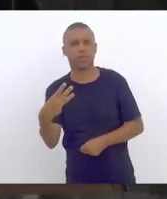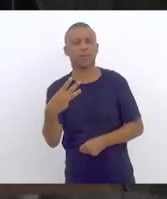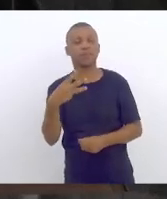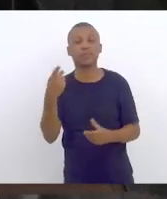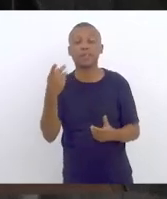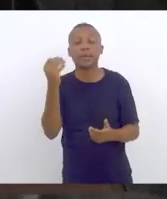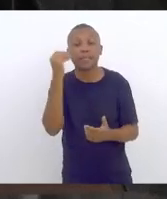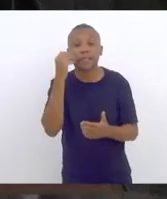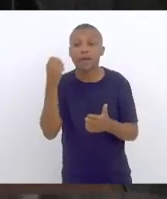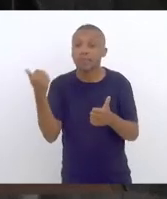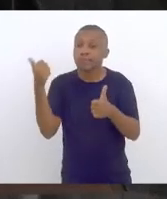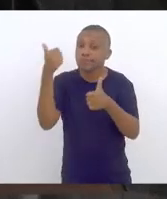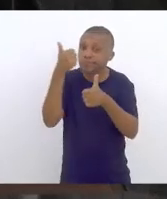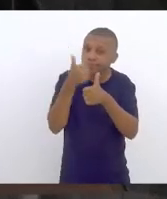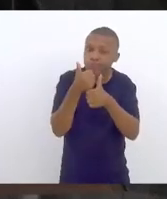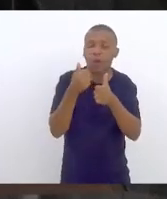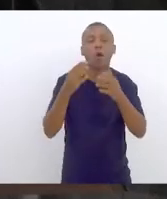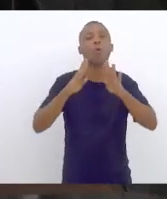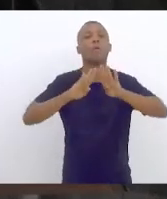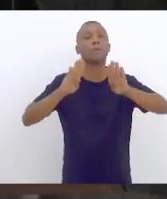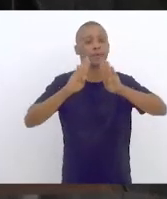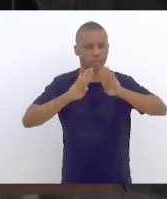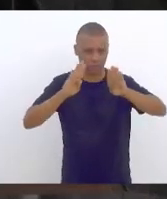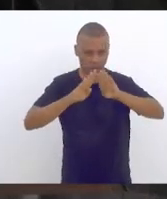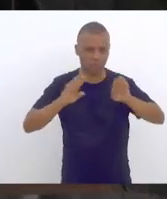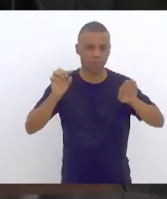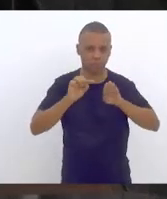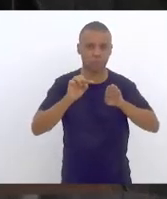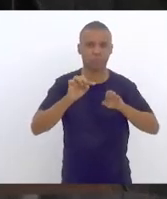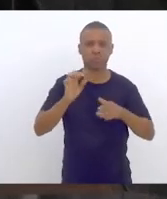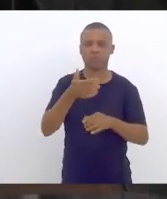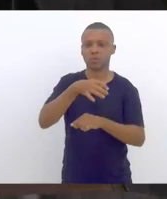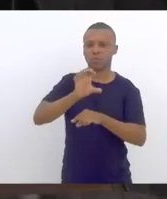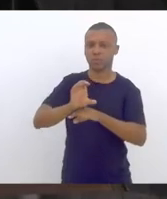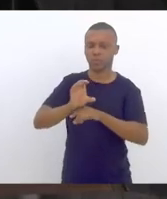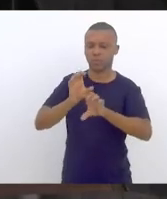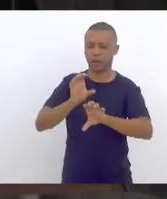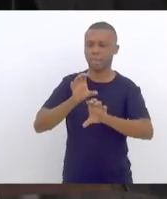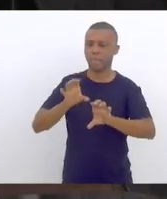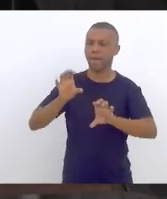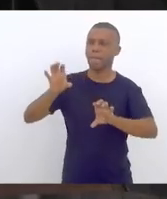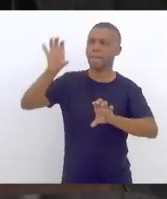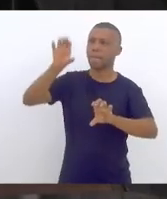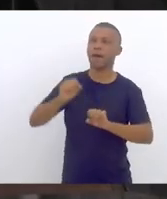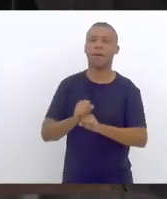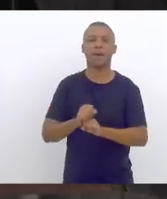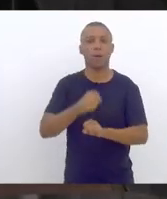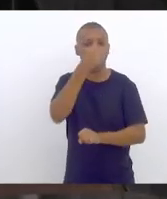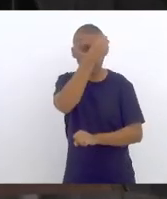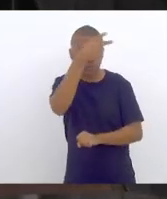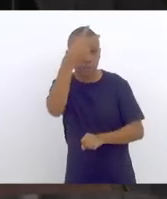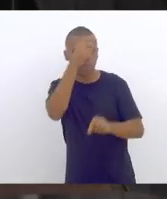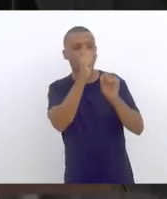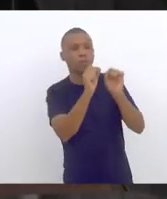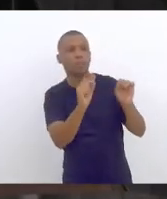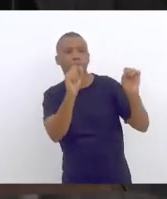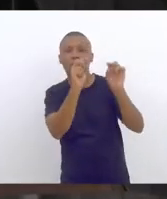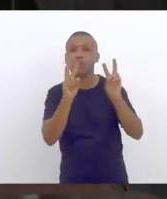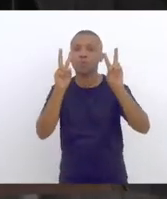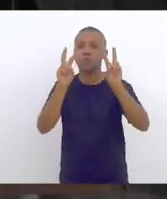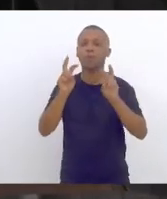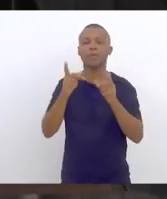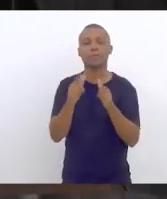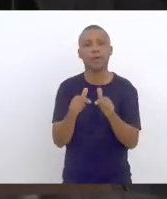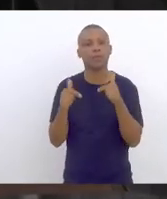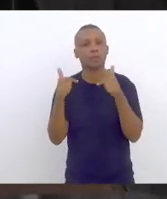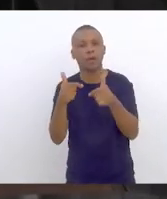de compensação dos Estados não é e consequentemente dos Municípios em relação a essa medida tomada pelo governo bolsonaro